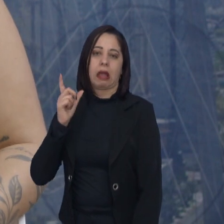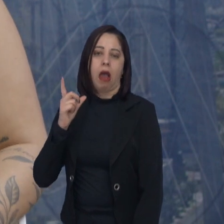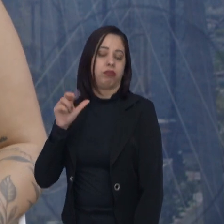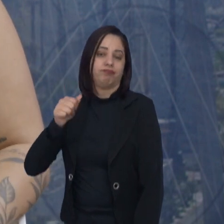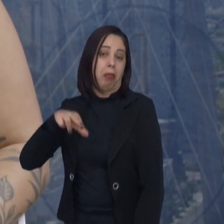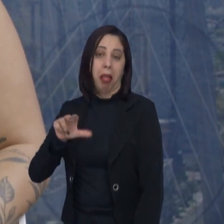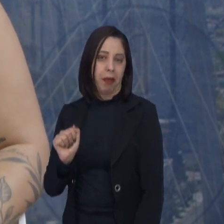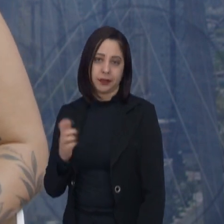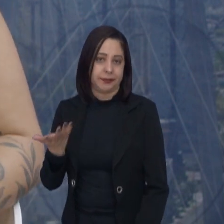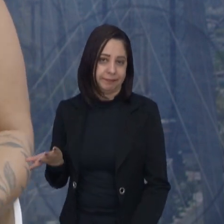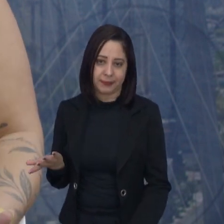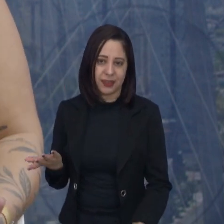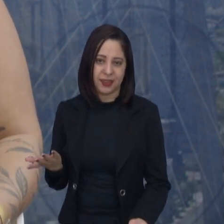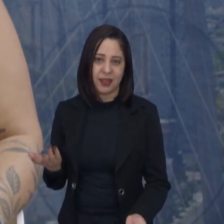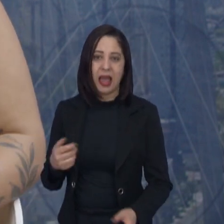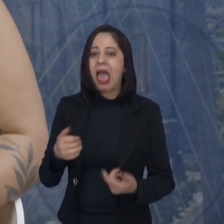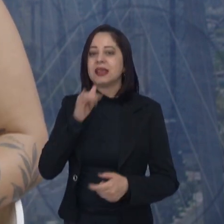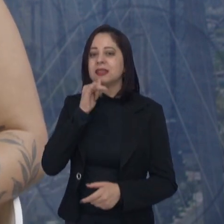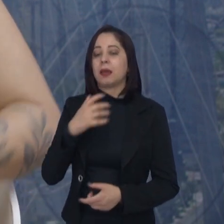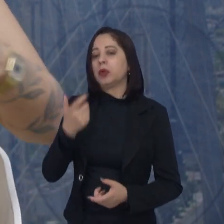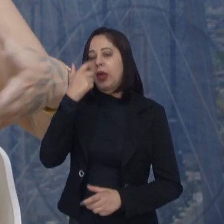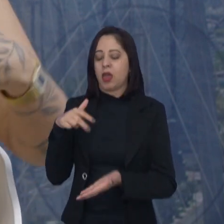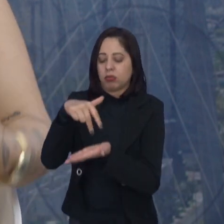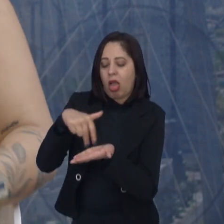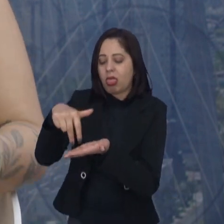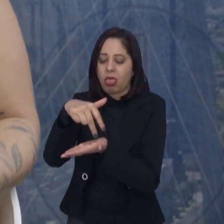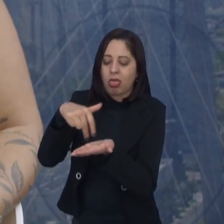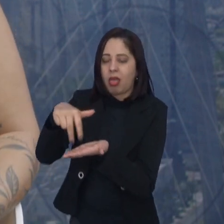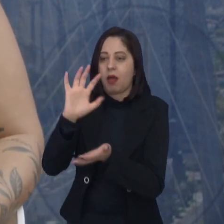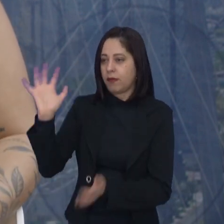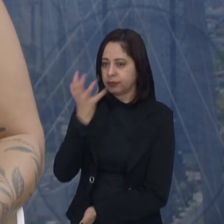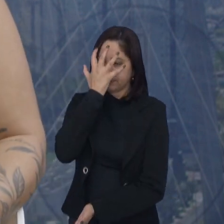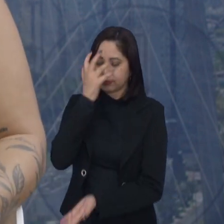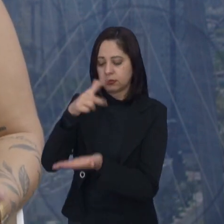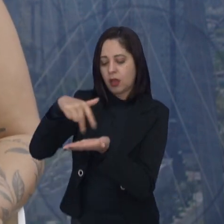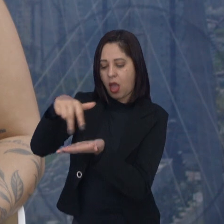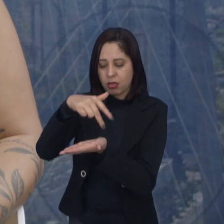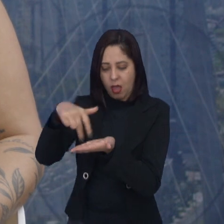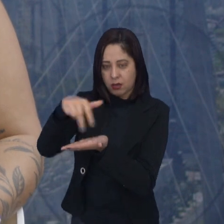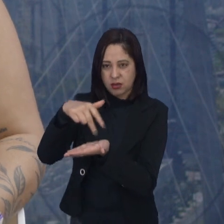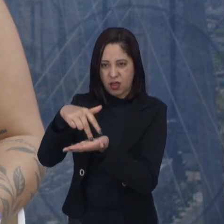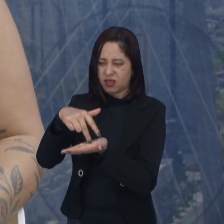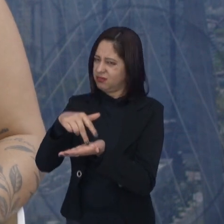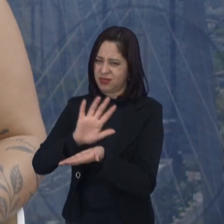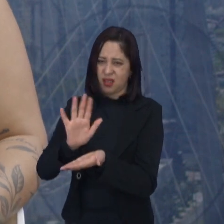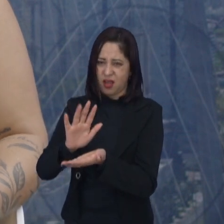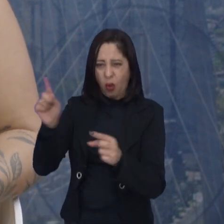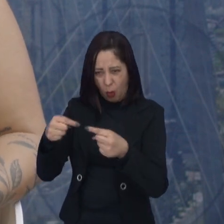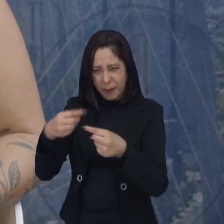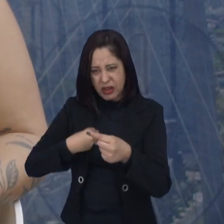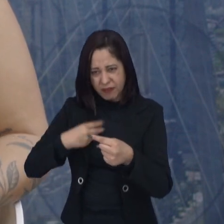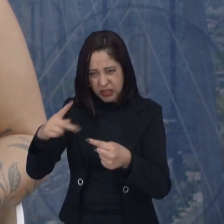uma dificuldade para as pessoas. Eu vou ter que dançar? Eu vou ter que fazer um vídeo assim para chamar atenção? Não, tem a ver com você? Então, não.